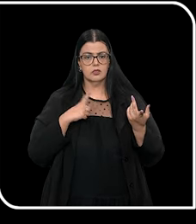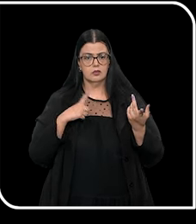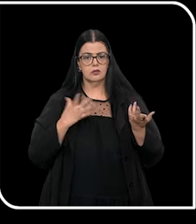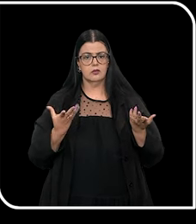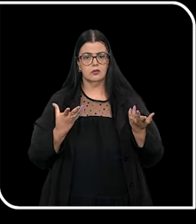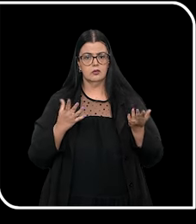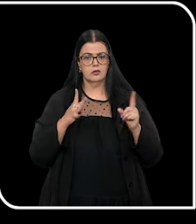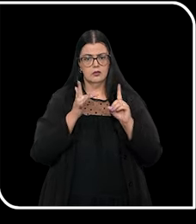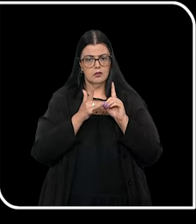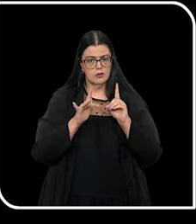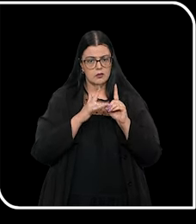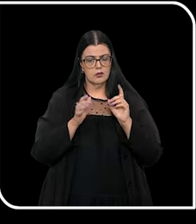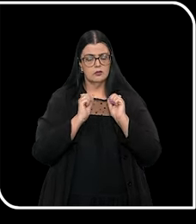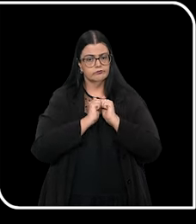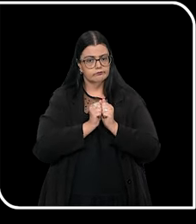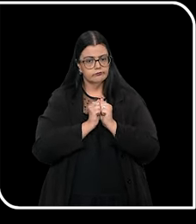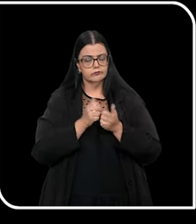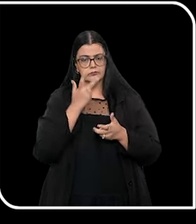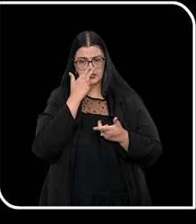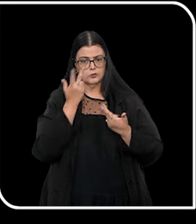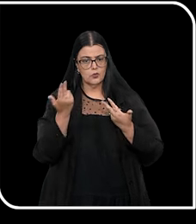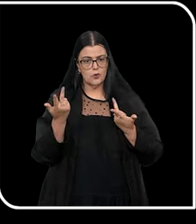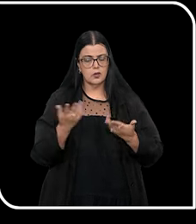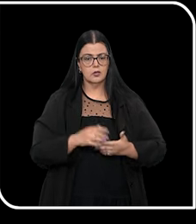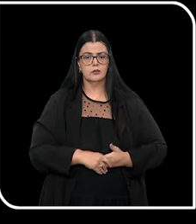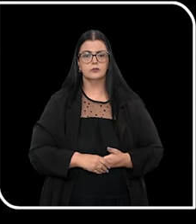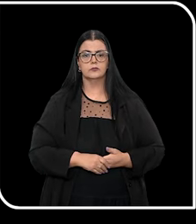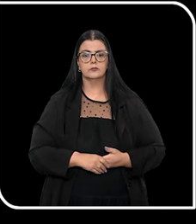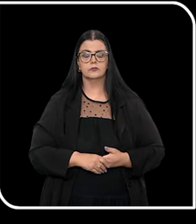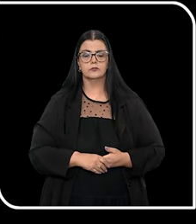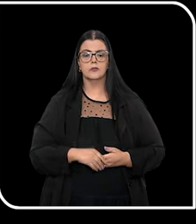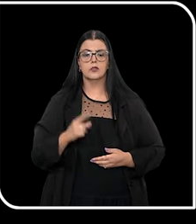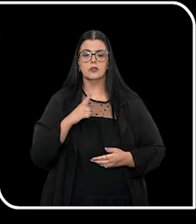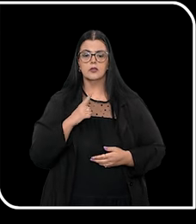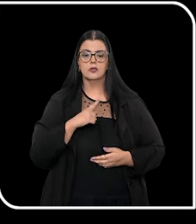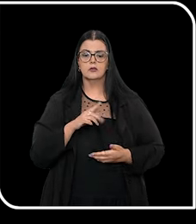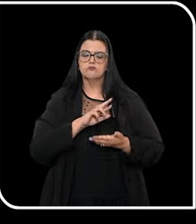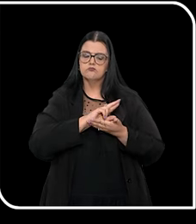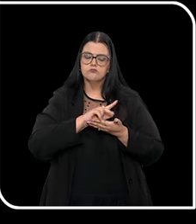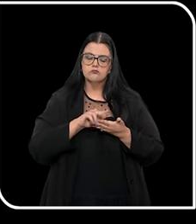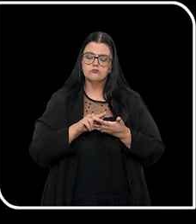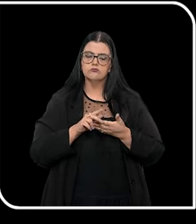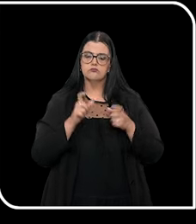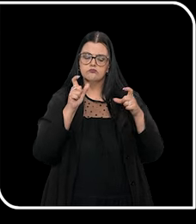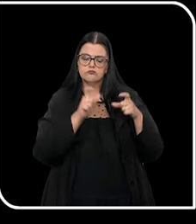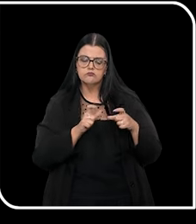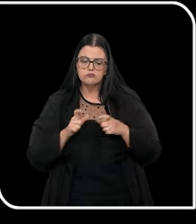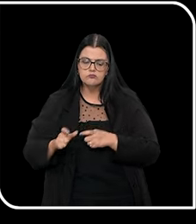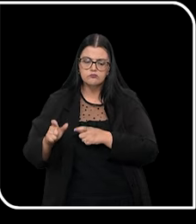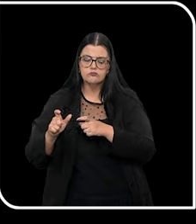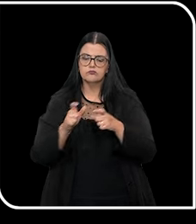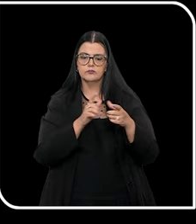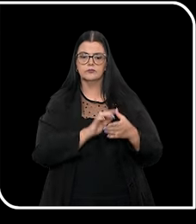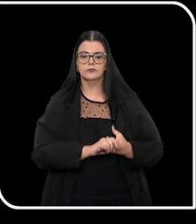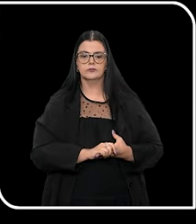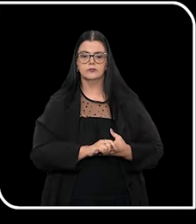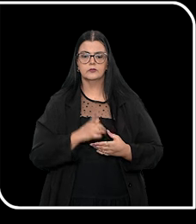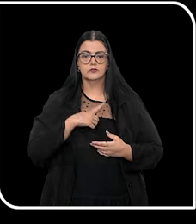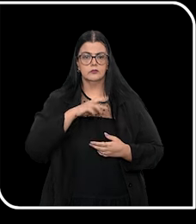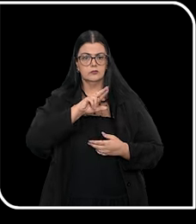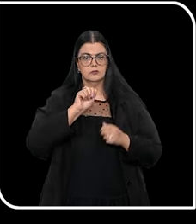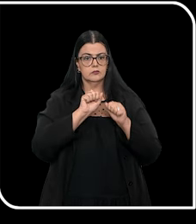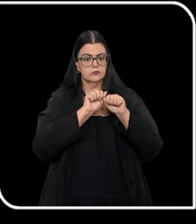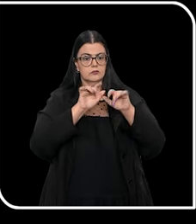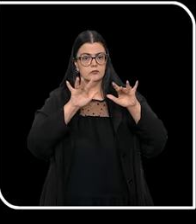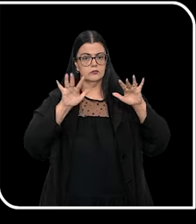é capacitista a gente faz parte dela então a gente vai fazendo diferença no nosso micromundo pra gente ver a